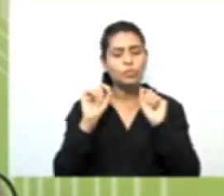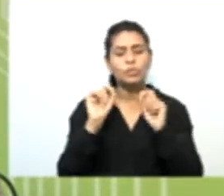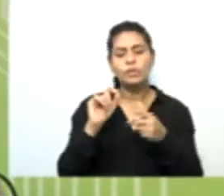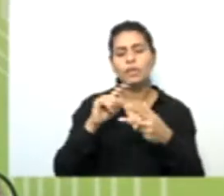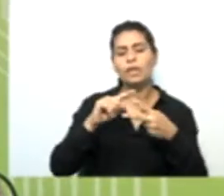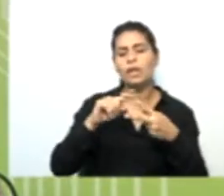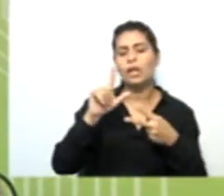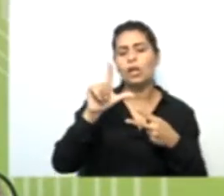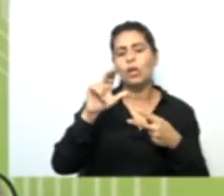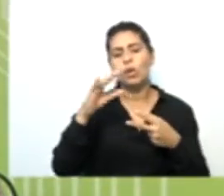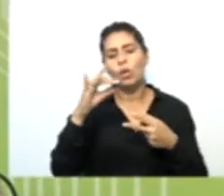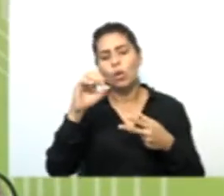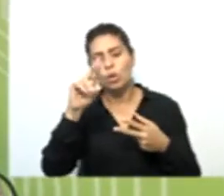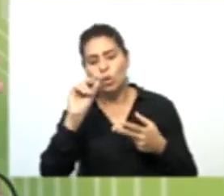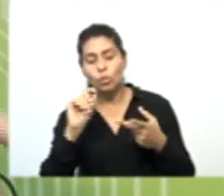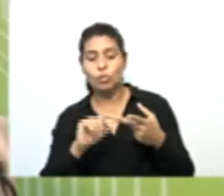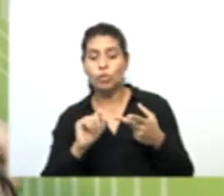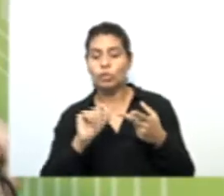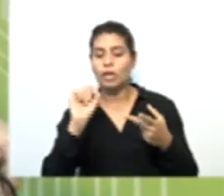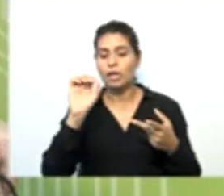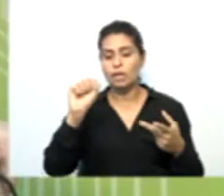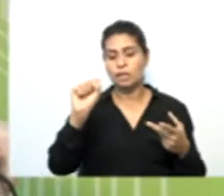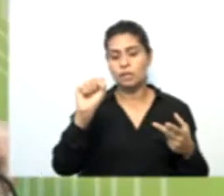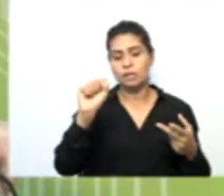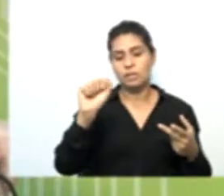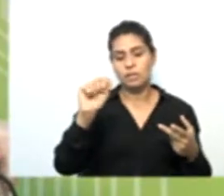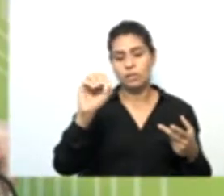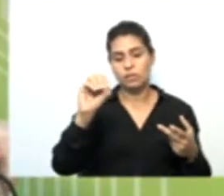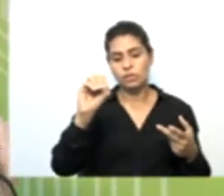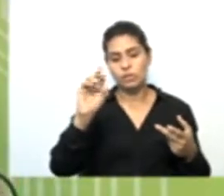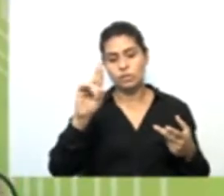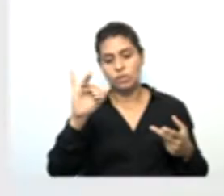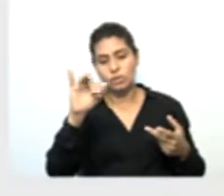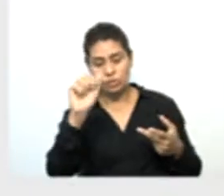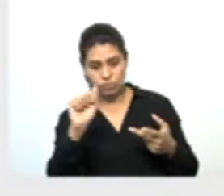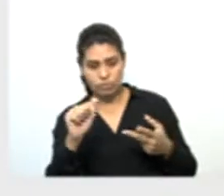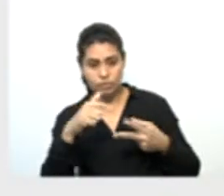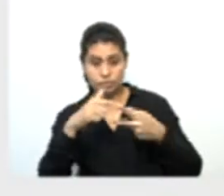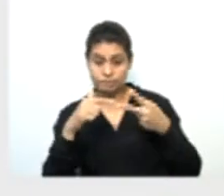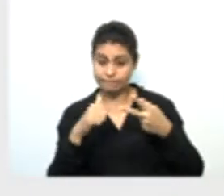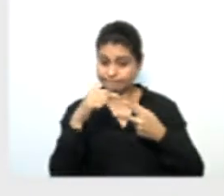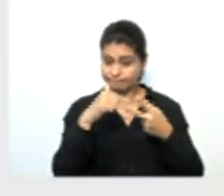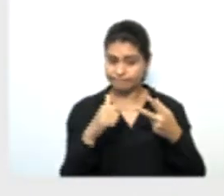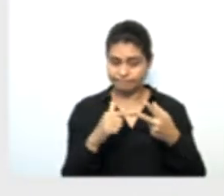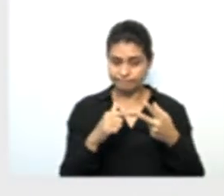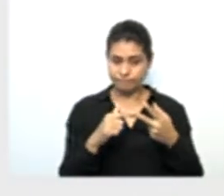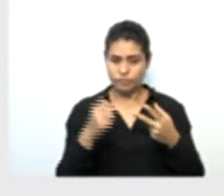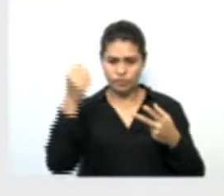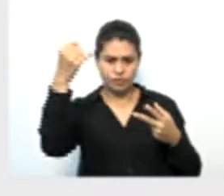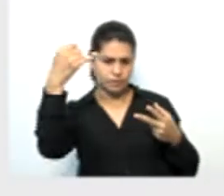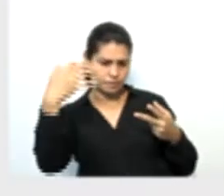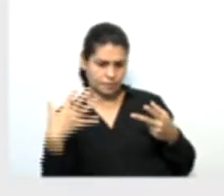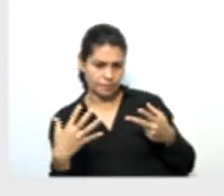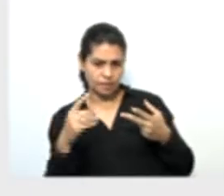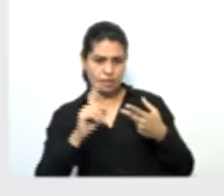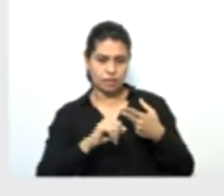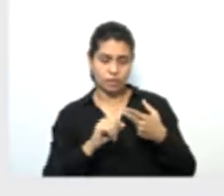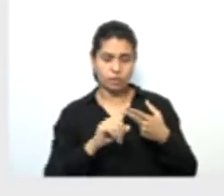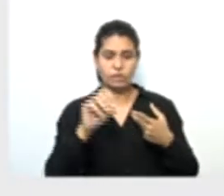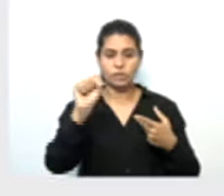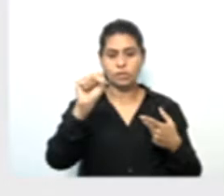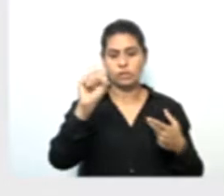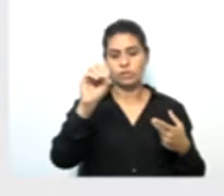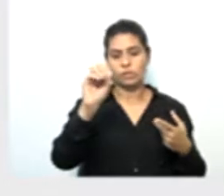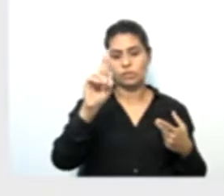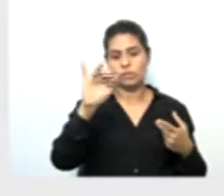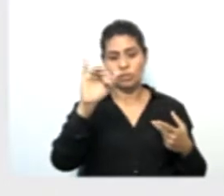que é sobra. A gente vai falar um pouquinho sobre o que é sobra. A gente vê aqui no slide que, em síntese, quando a gente discute sobras e lucros, a gente sabe